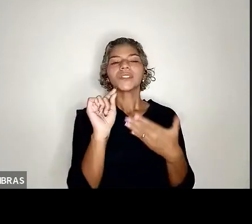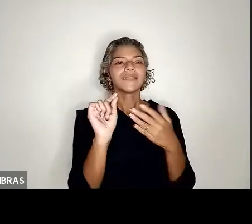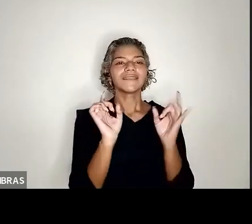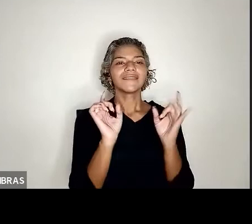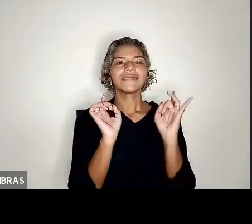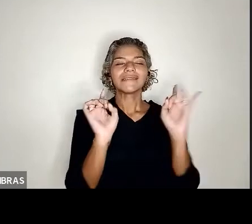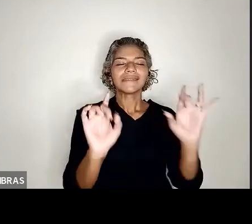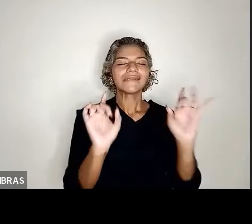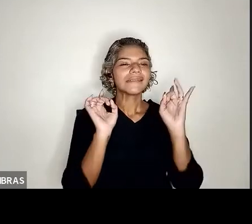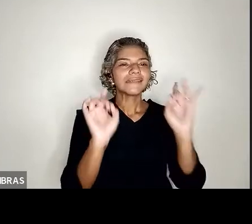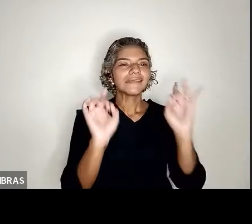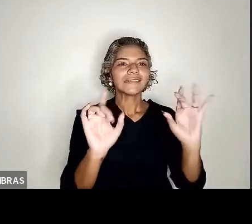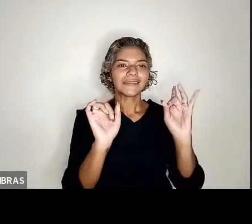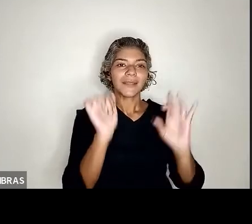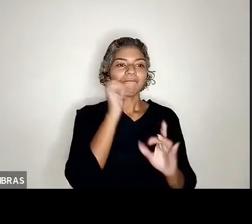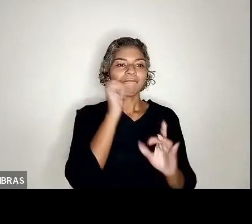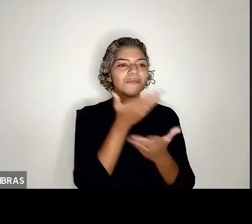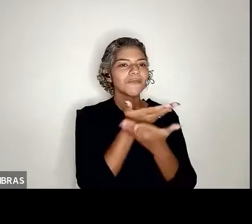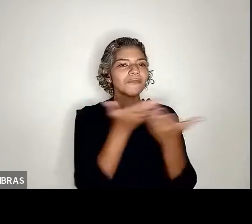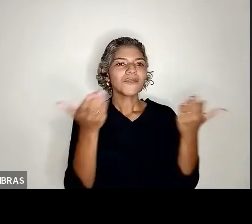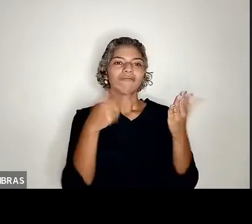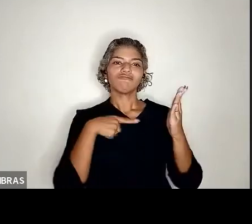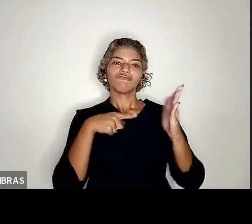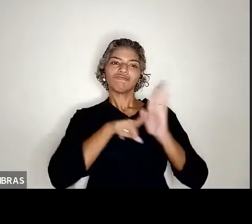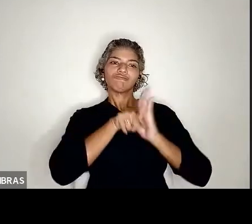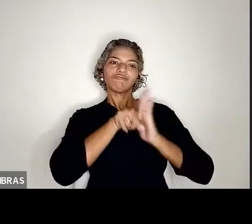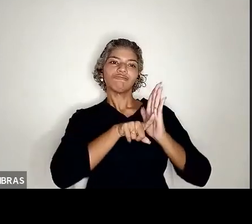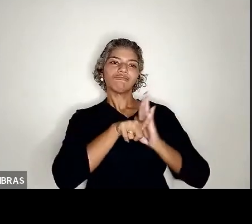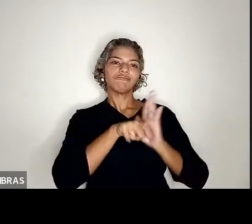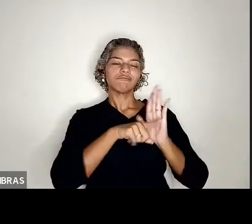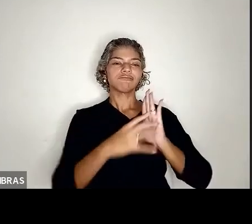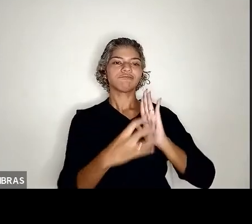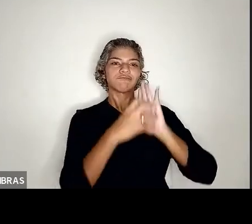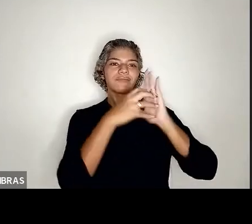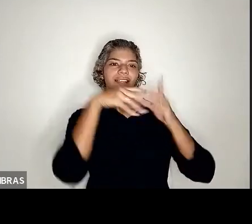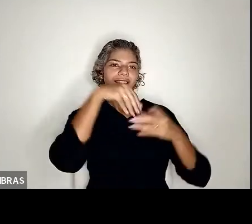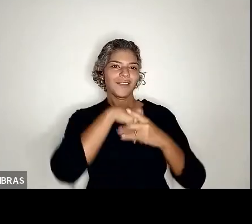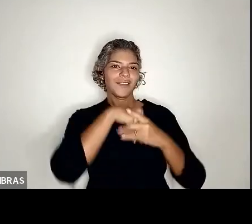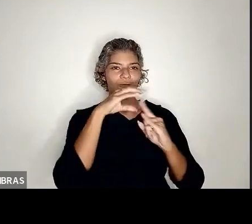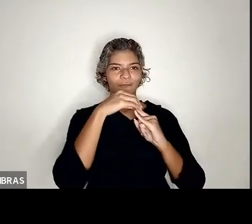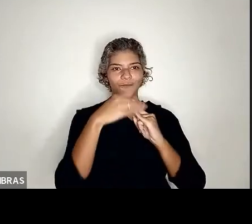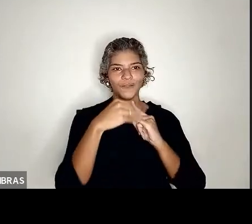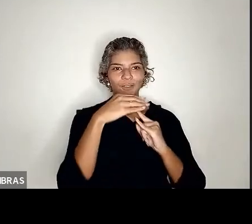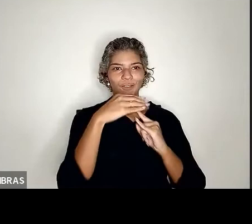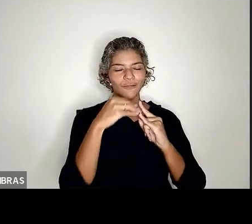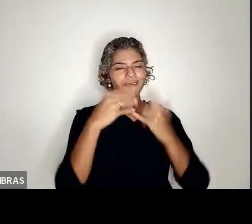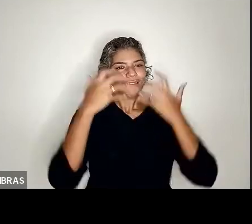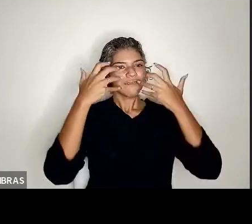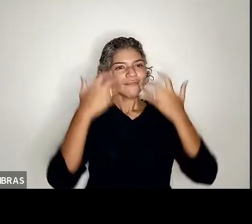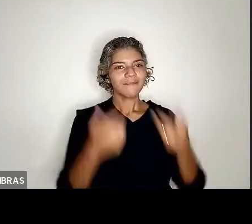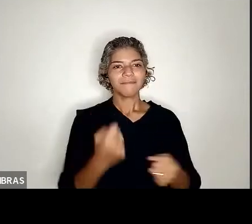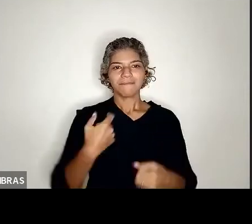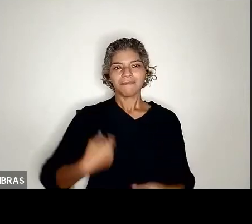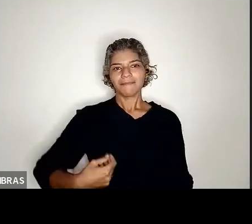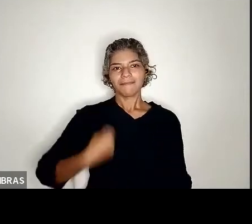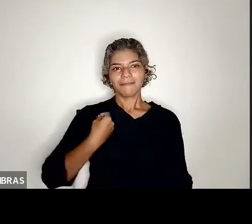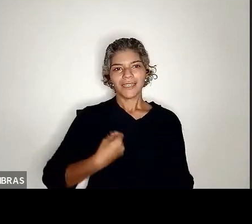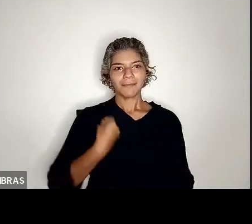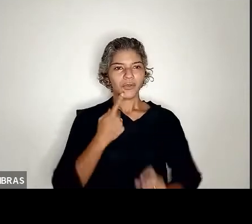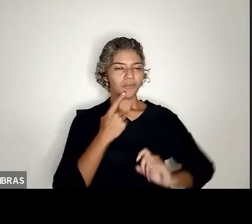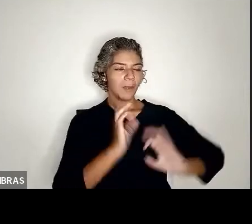às mulheres pesquisadoras da Fiocruz que se agregaram aí nessa iniciativa de organização não